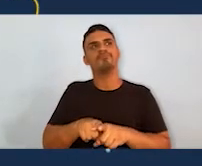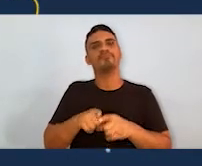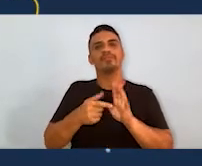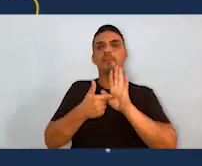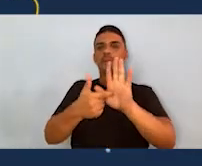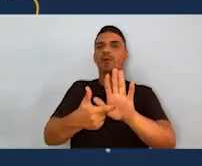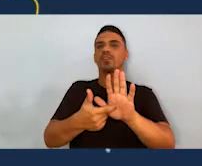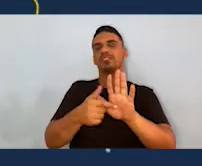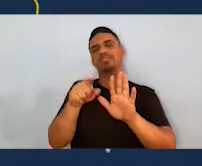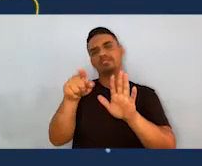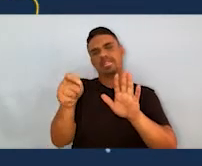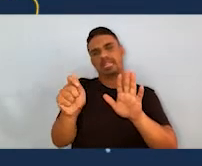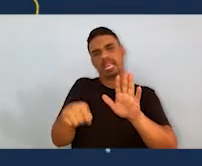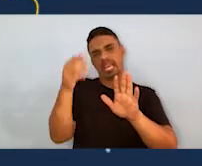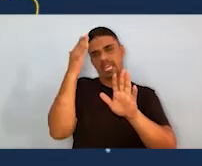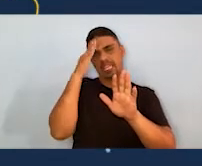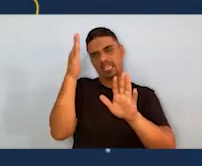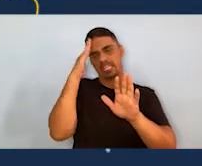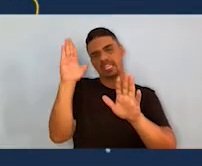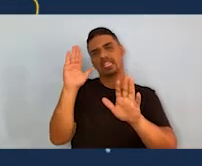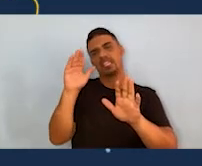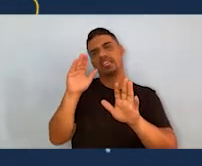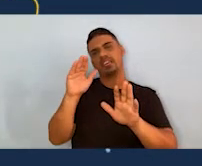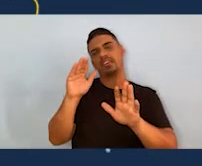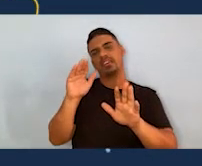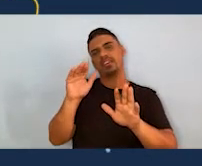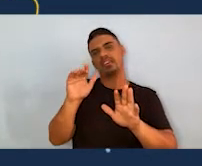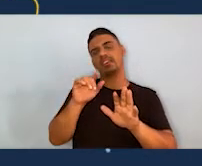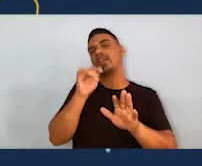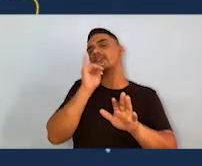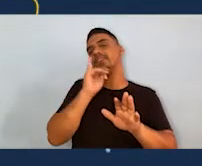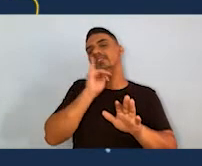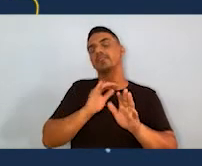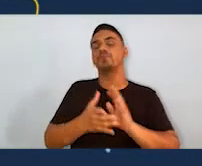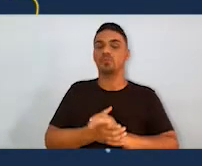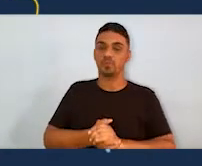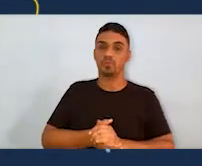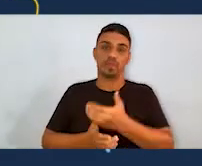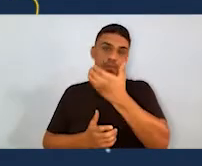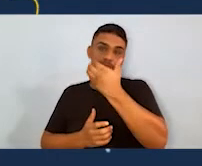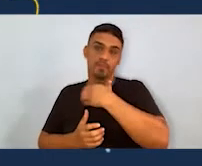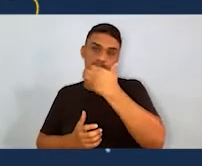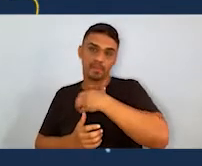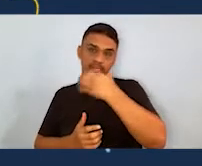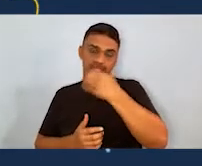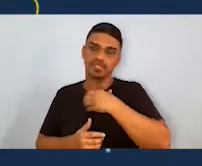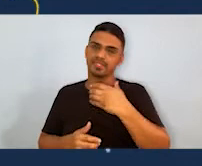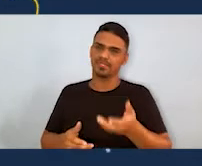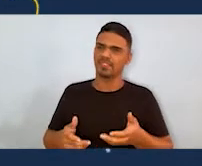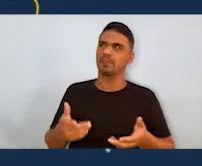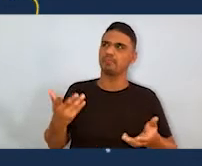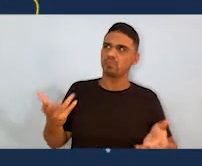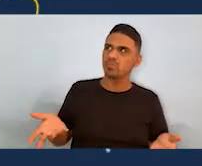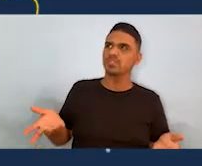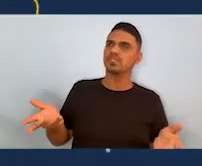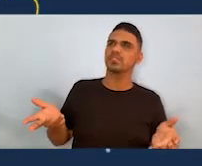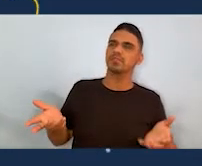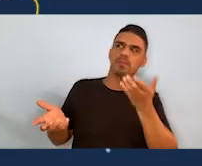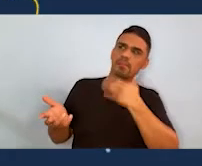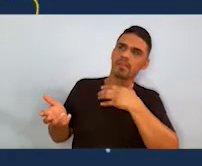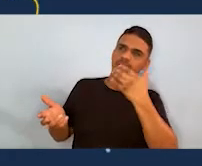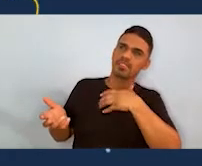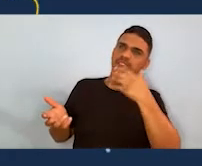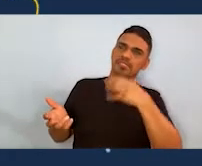ideia de você poder entender que uma coisa é uma coisa. Então, por exemplo, maçã, né? Se você fala, putz, eu tenho